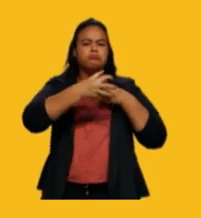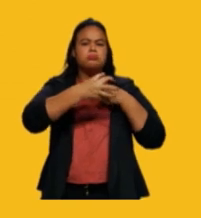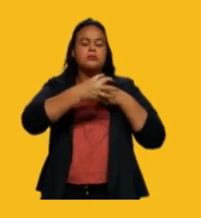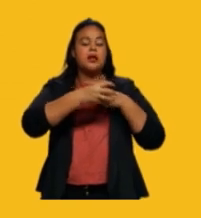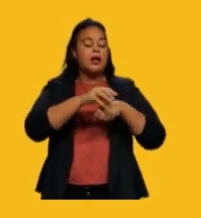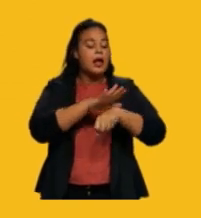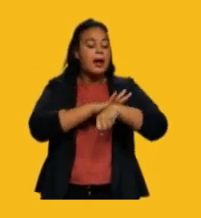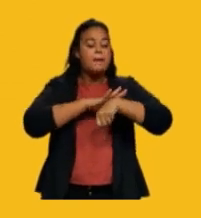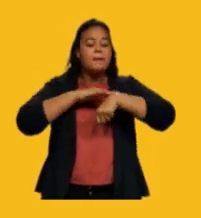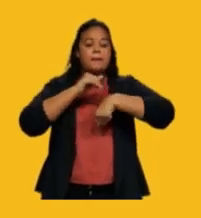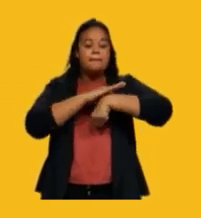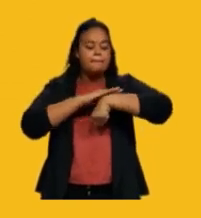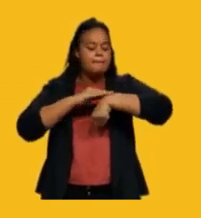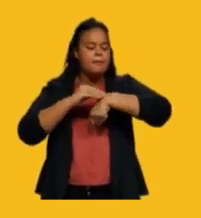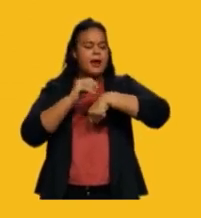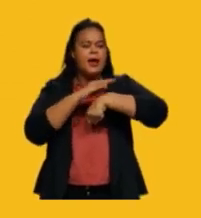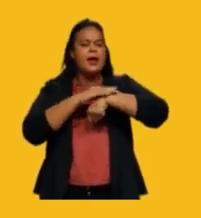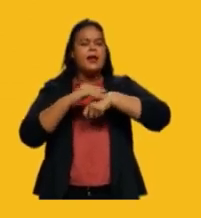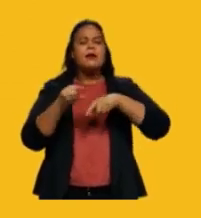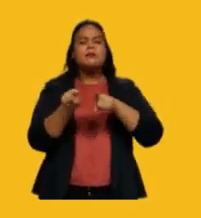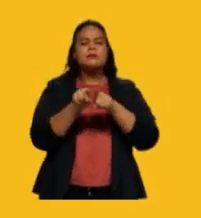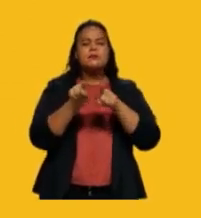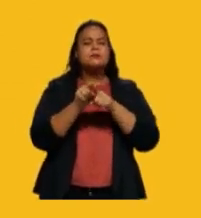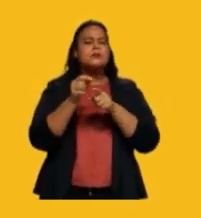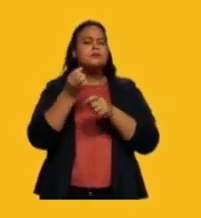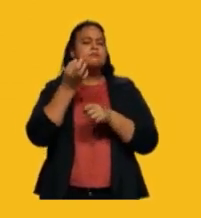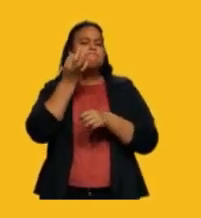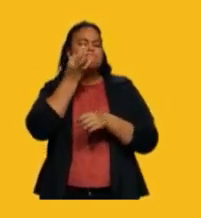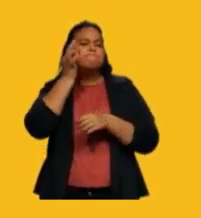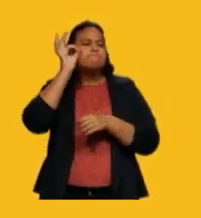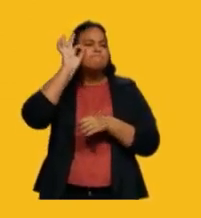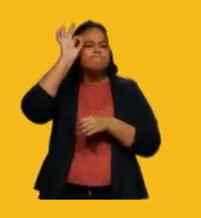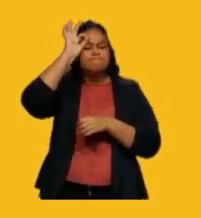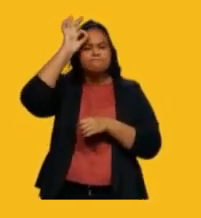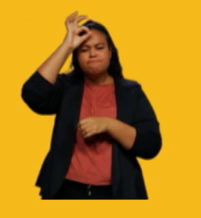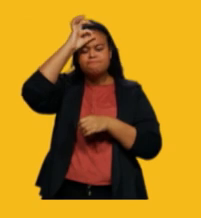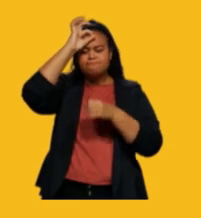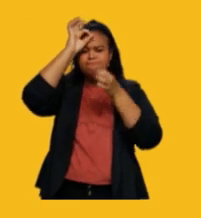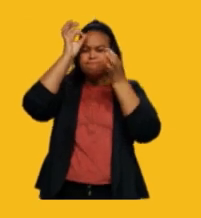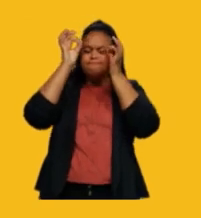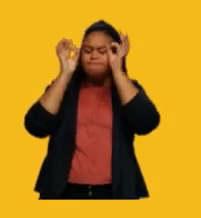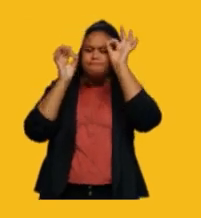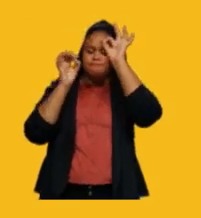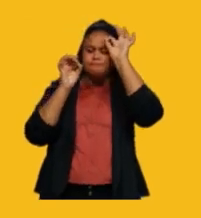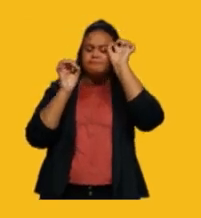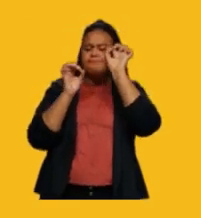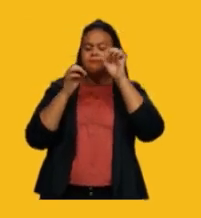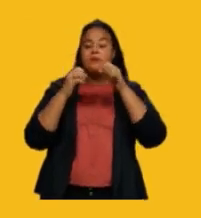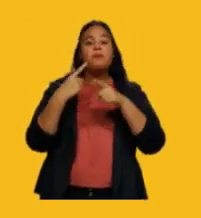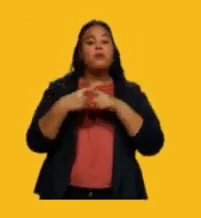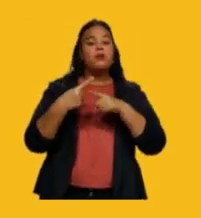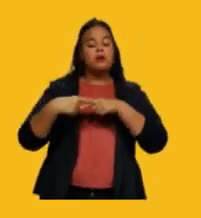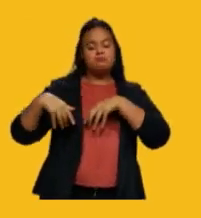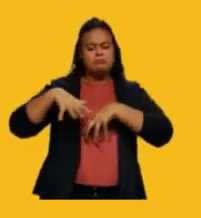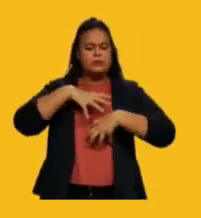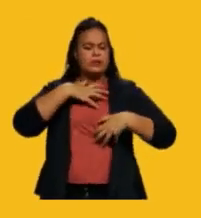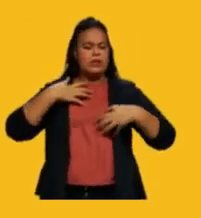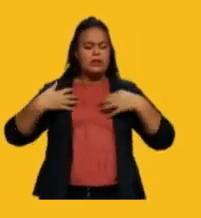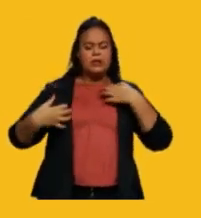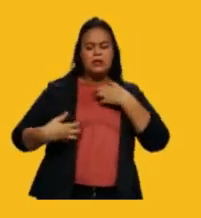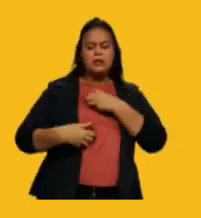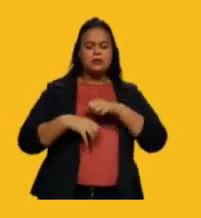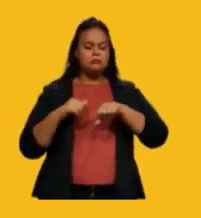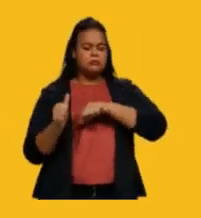começar a aparecer mais espinhas, mais cravos devido à oleosidade pela ação hormonal. Percebe